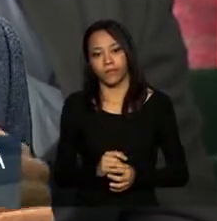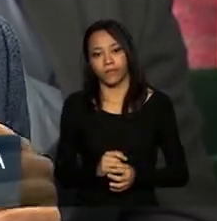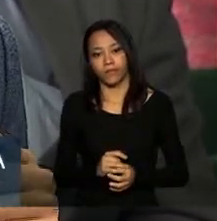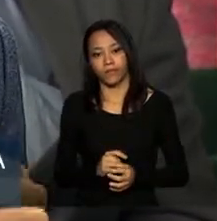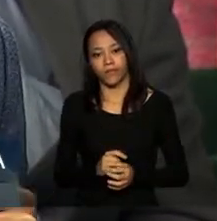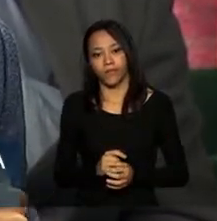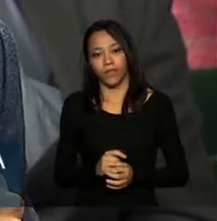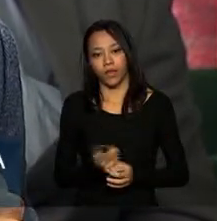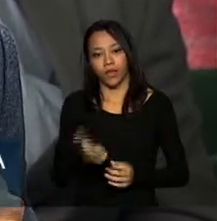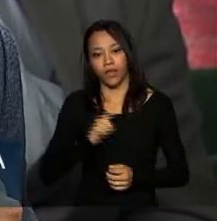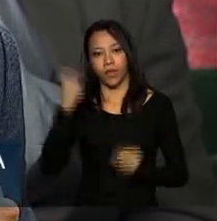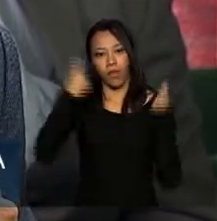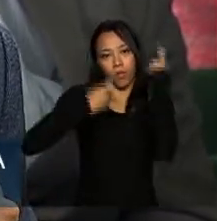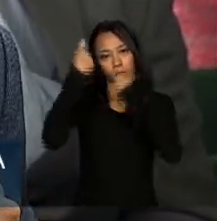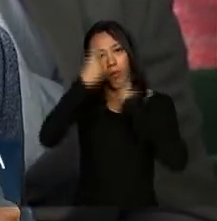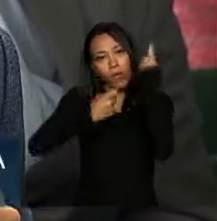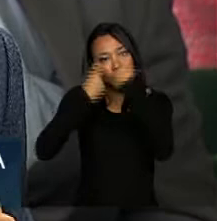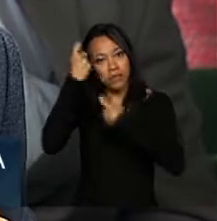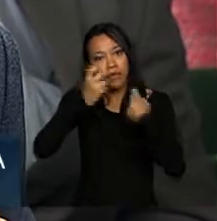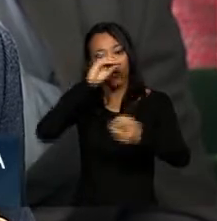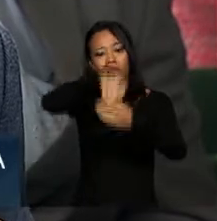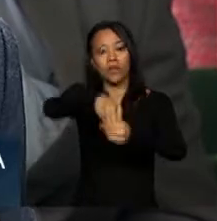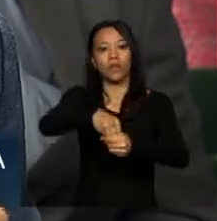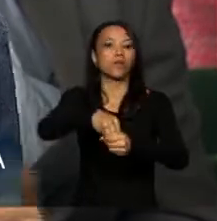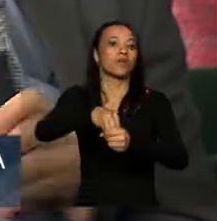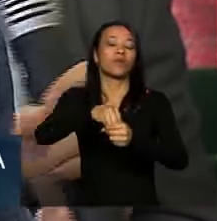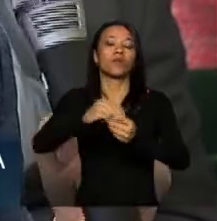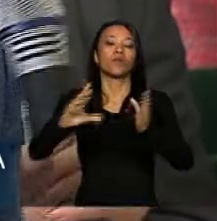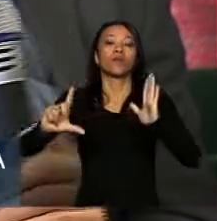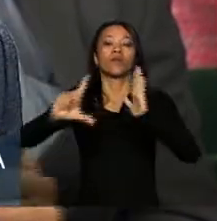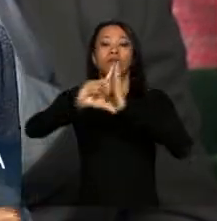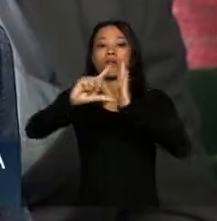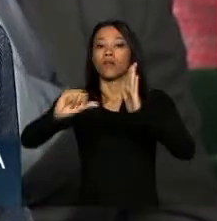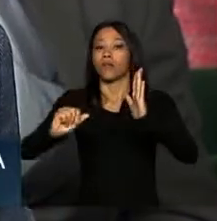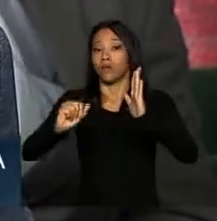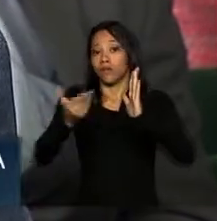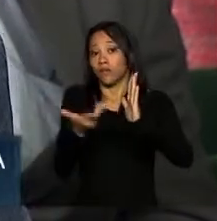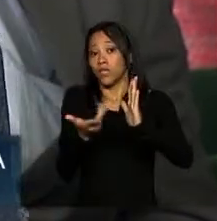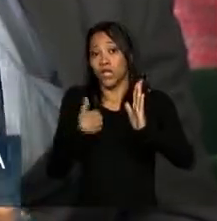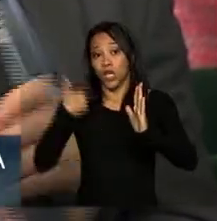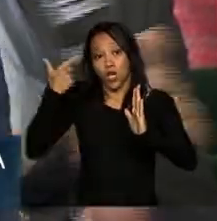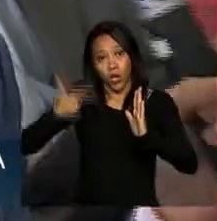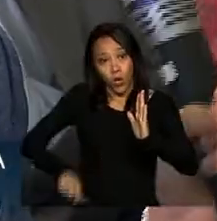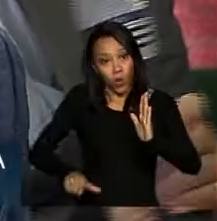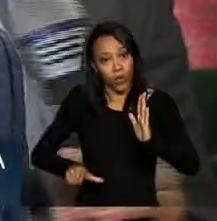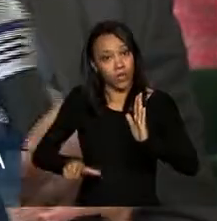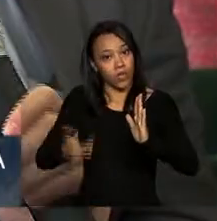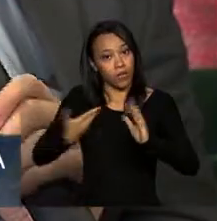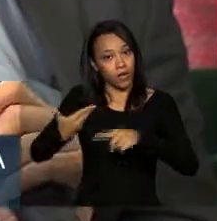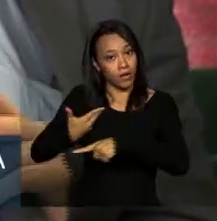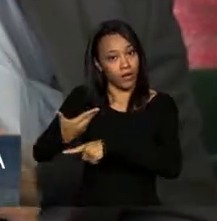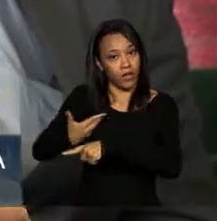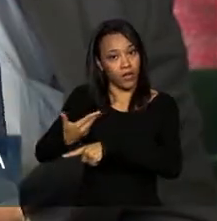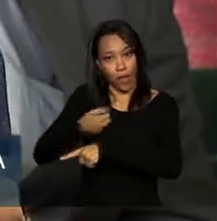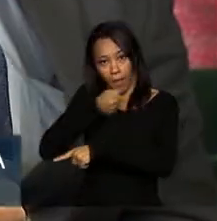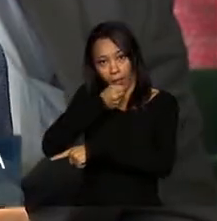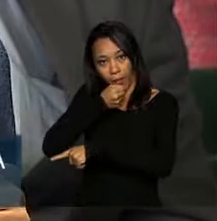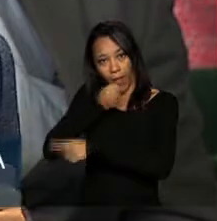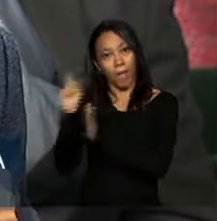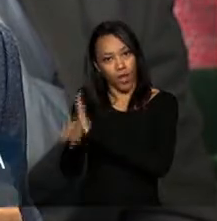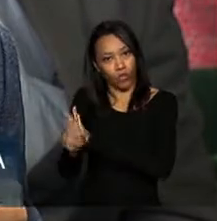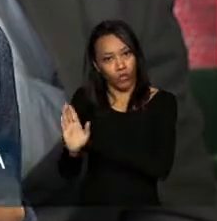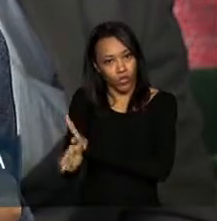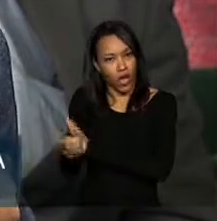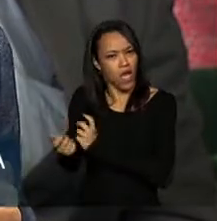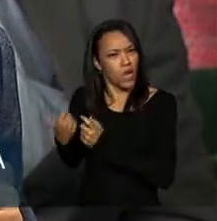uma grande preocupação, realmente, do Planalto com a tramitação dessa matéria. E eu insisto na pergunta da minha repórter, da minha colega Andréa